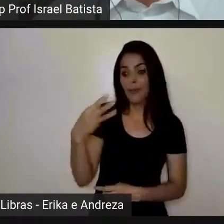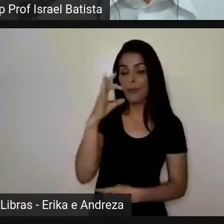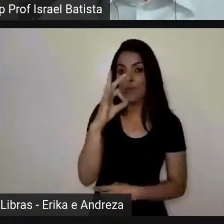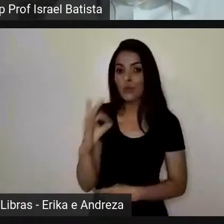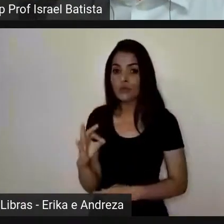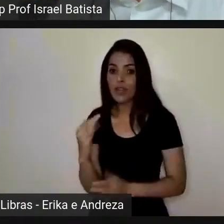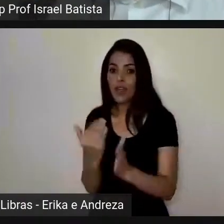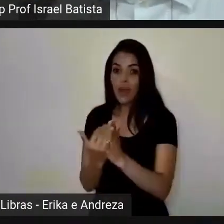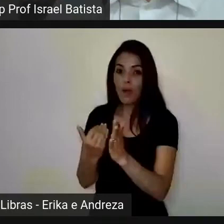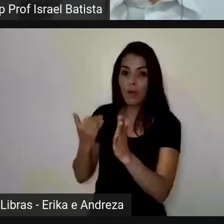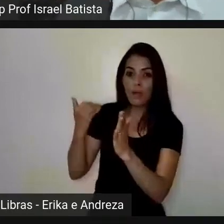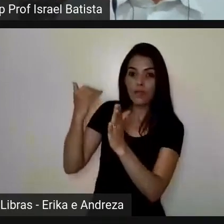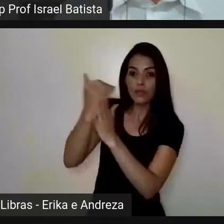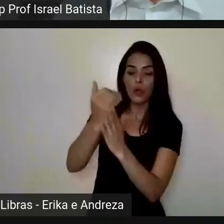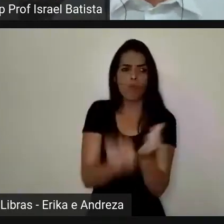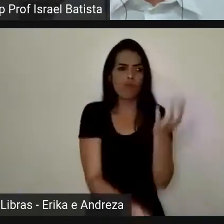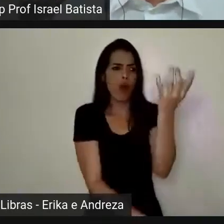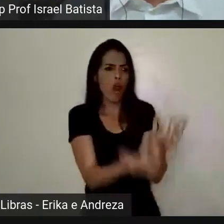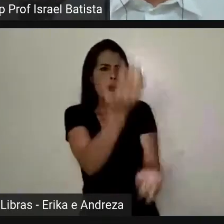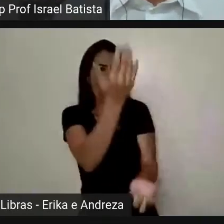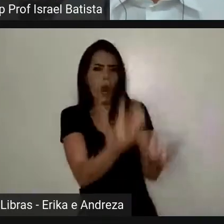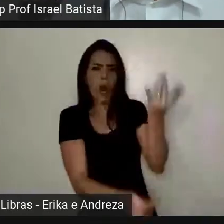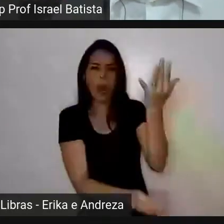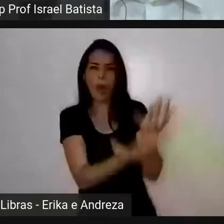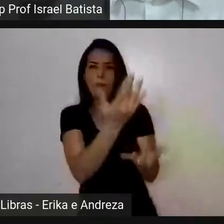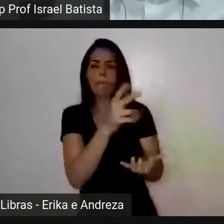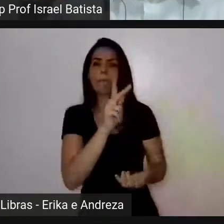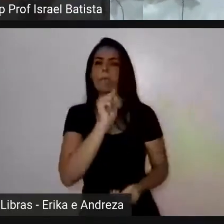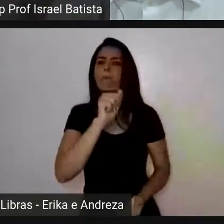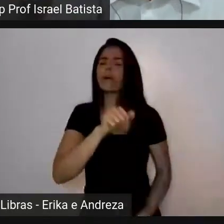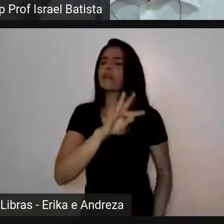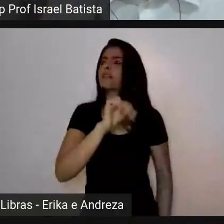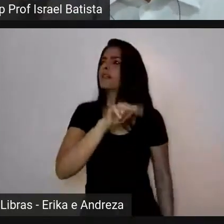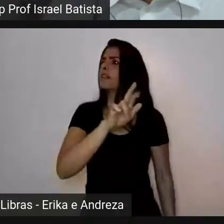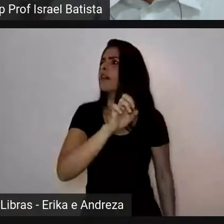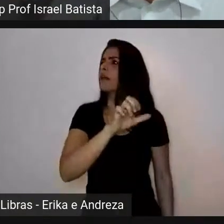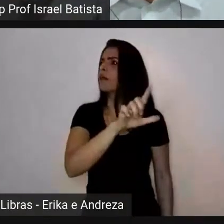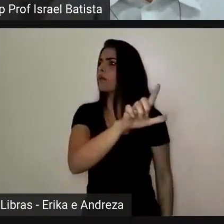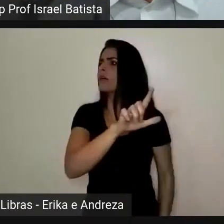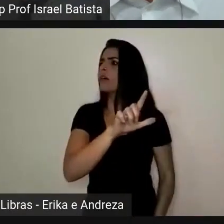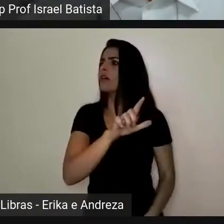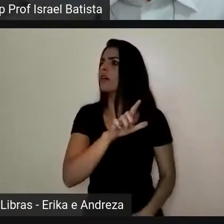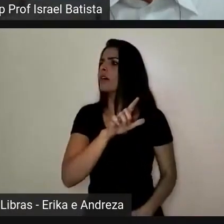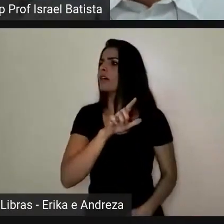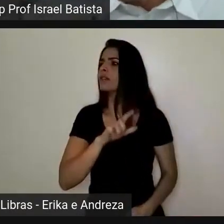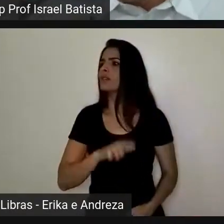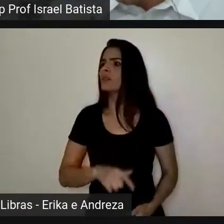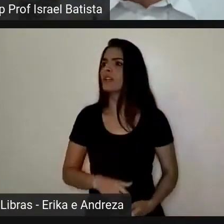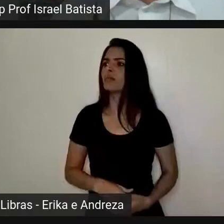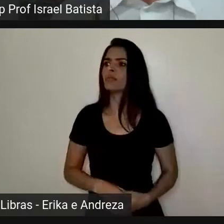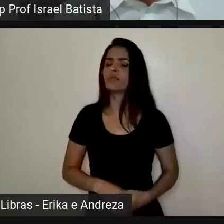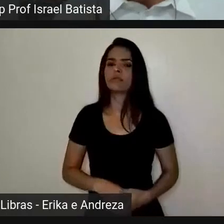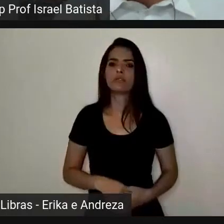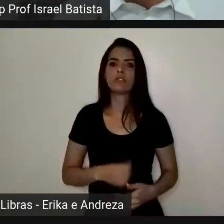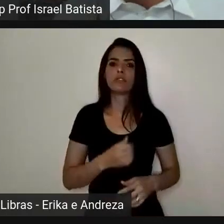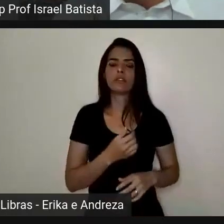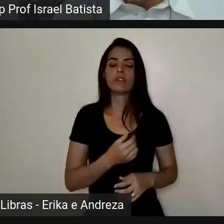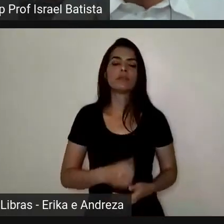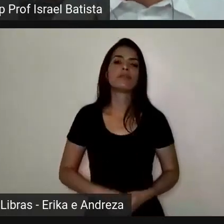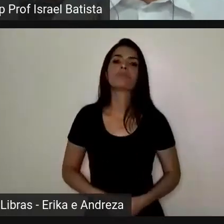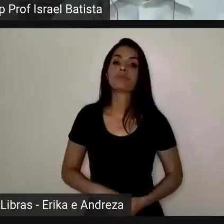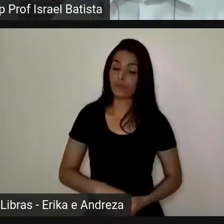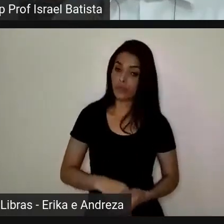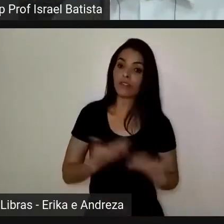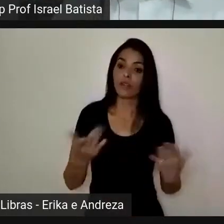593% dos incêndios no Pantanal. E isso era um dado absolutamente técnico, que é registrado por